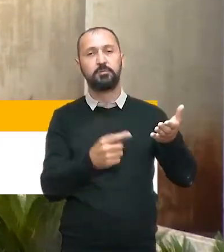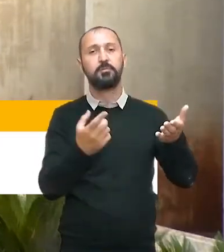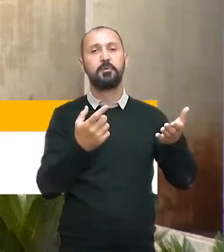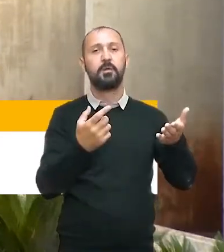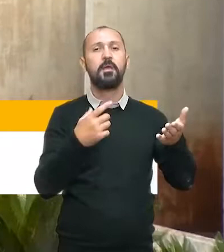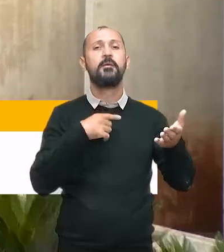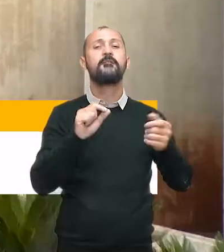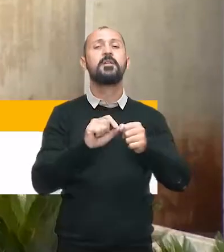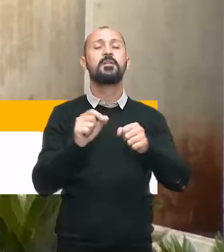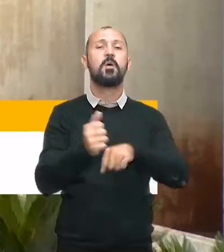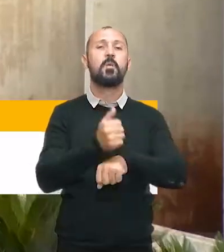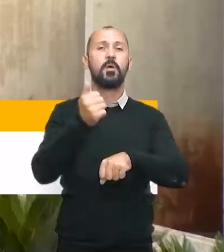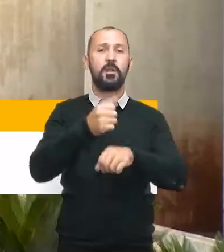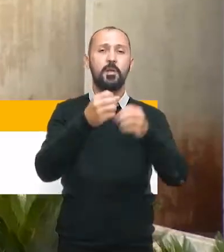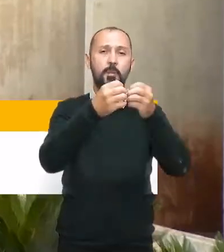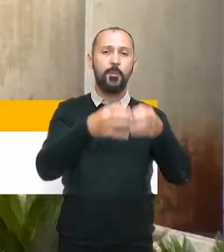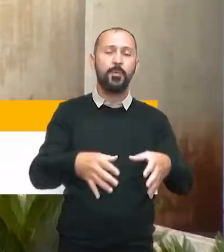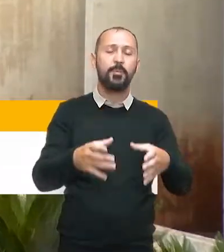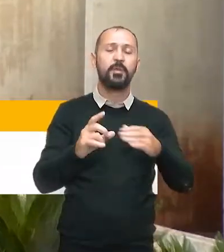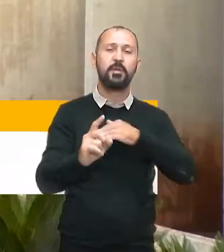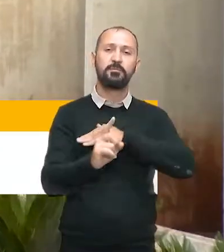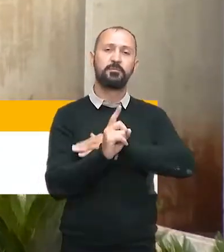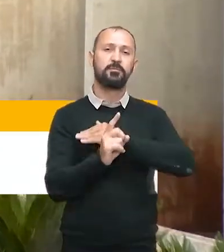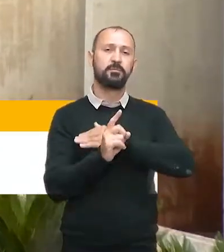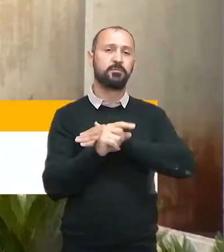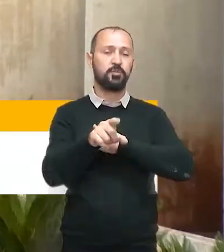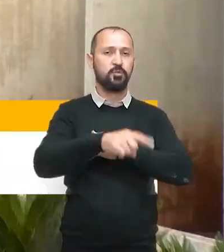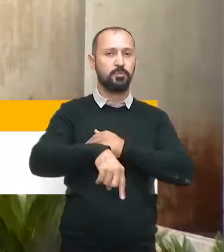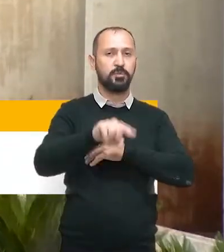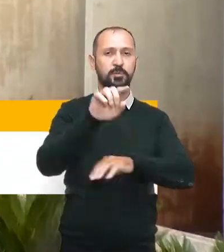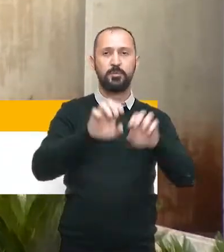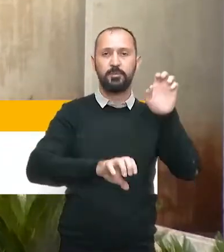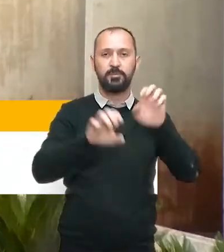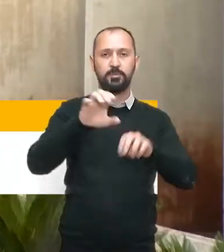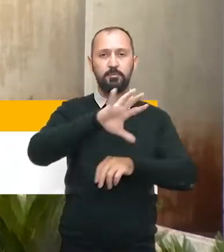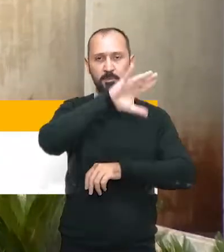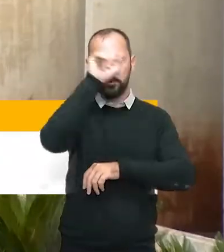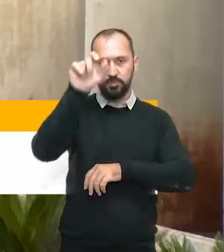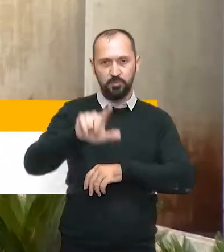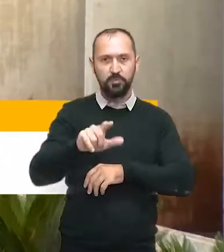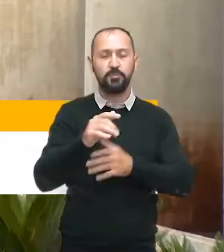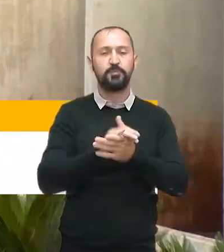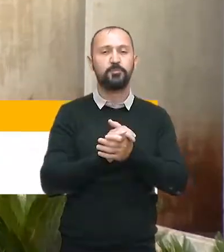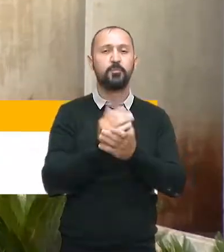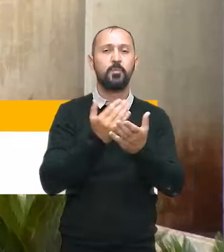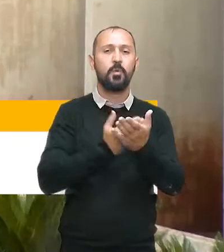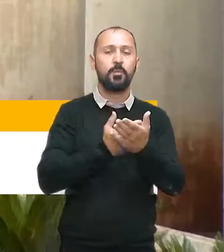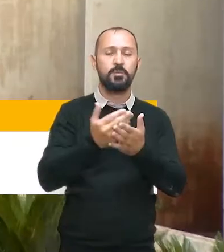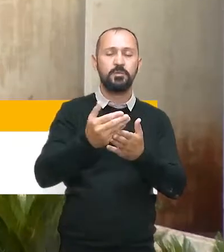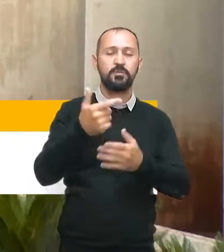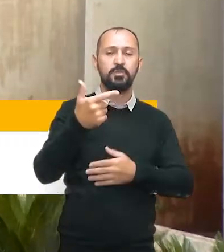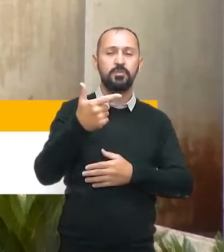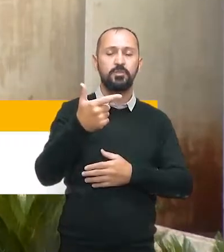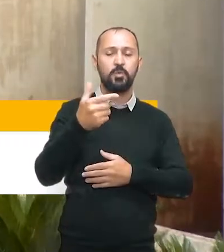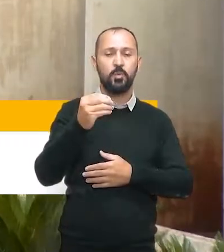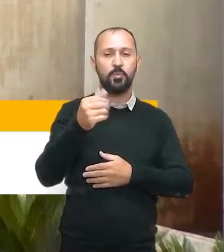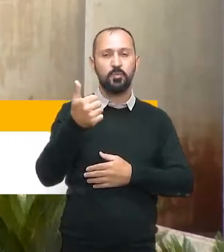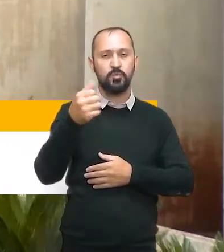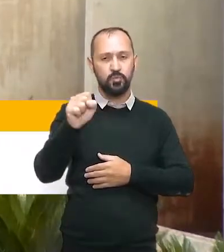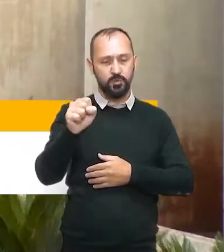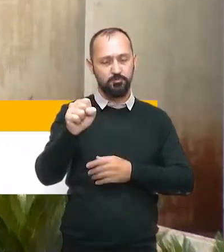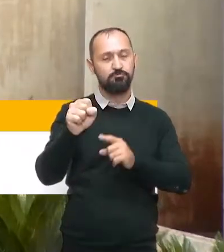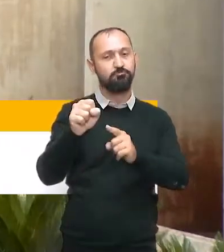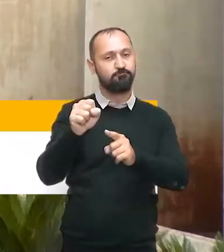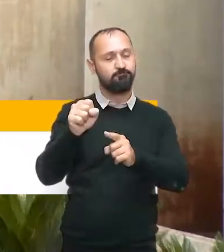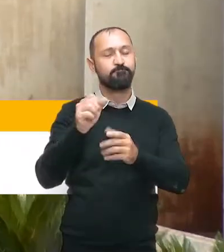faturas comprometendo a qualidade dos serviços prestados pela concessionária em Mato Grosso do Sul a partir de dezembro de